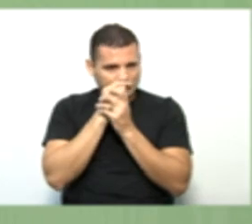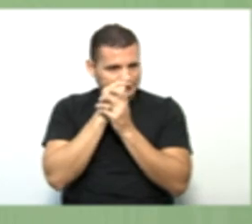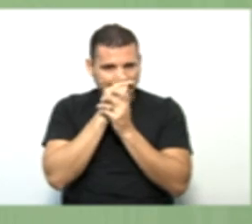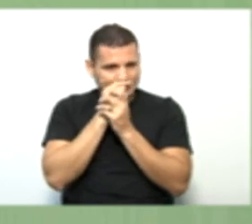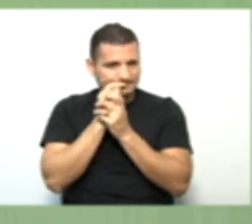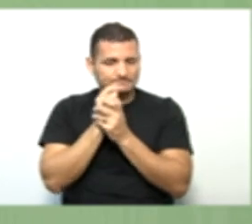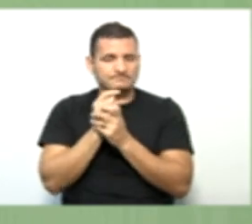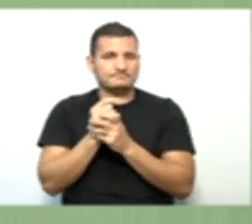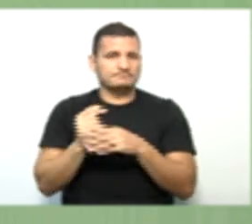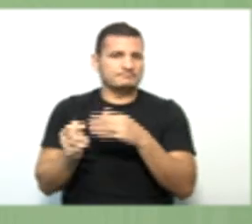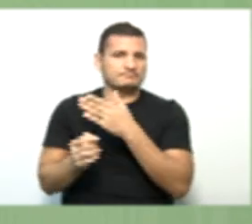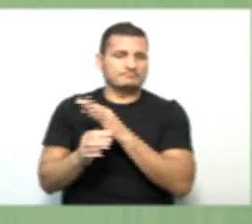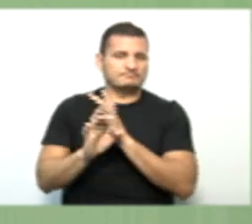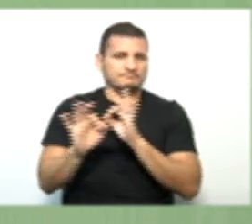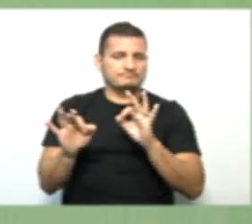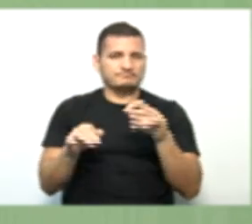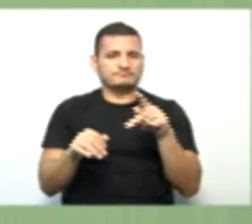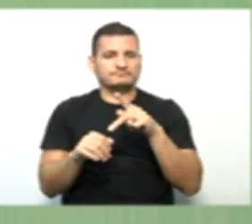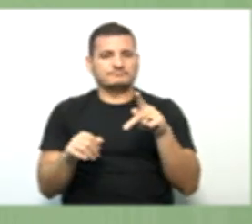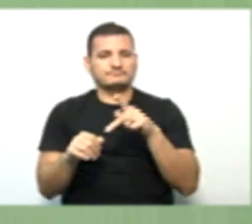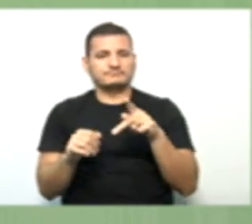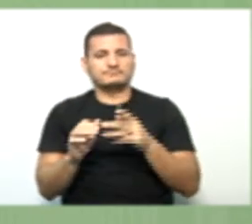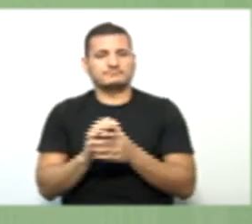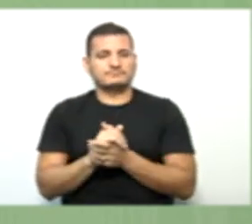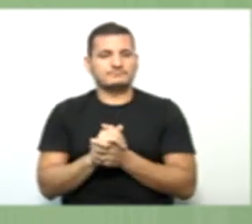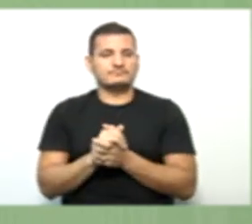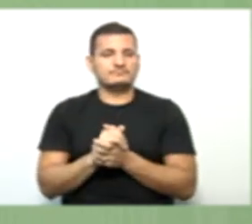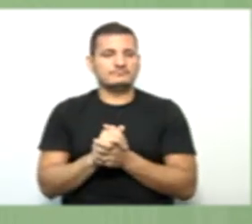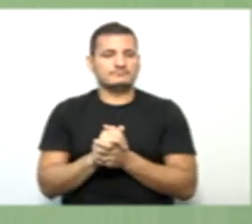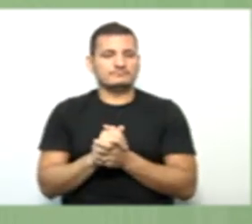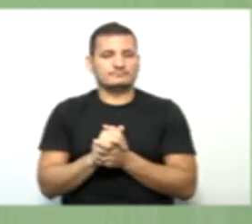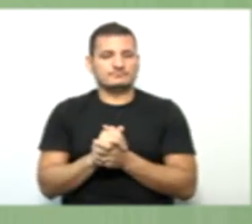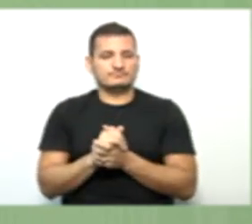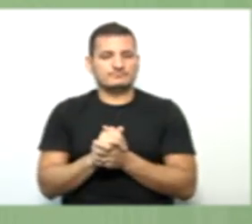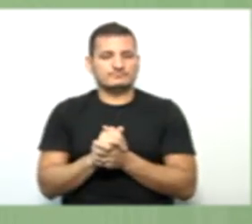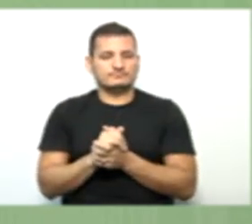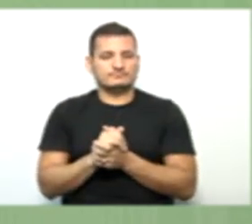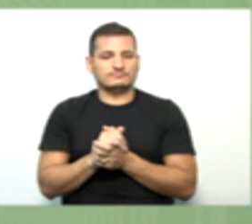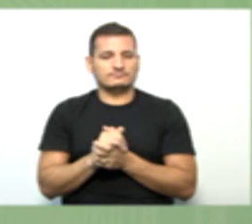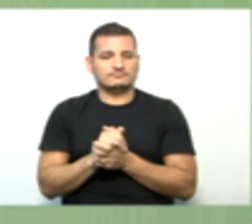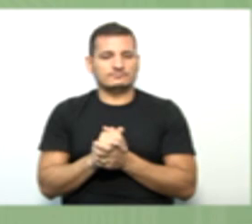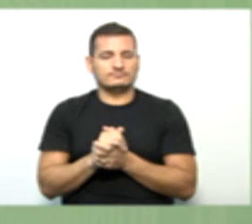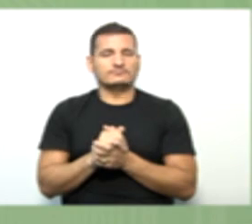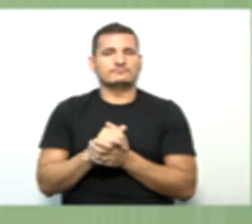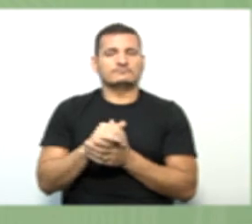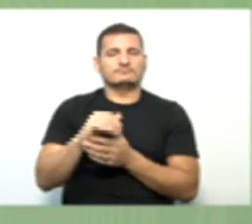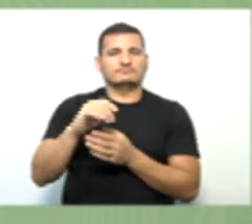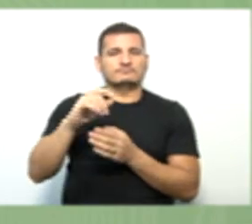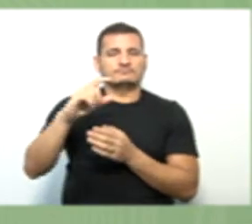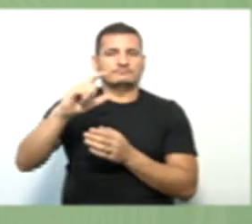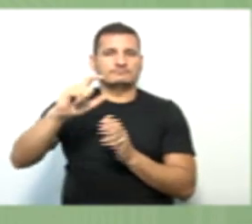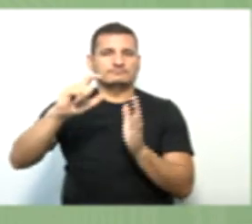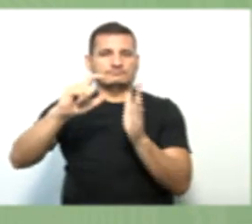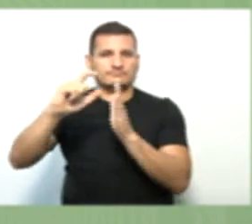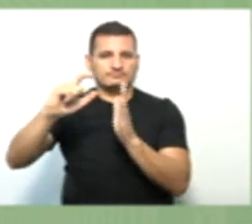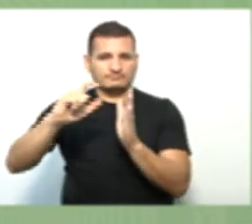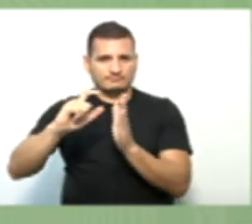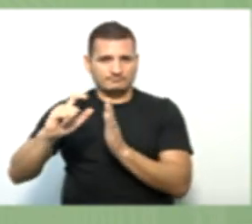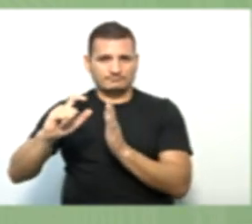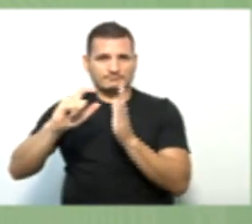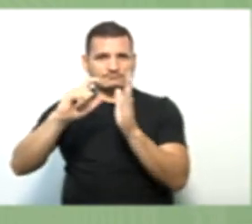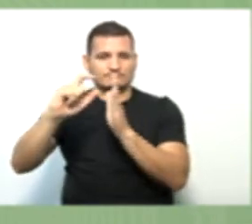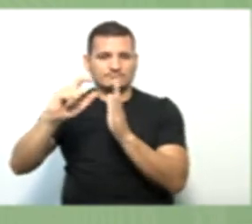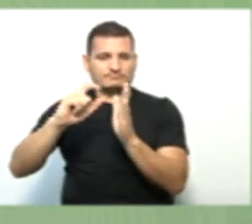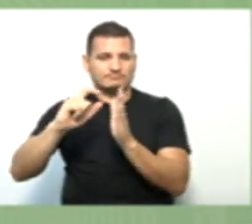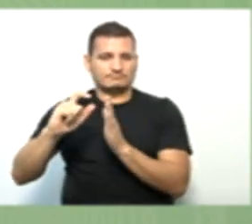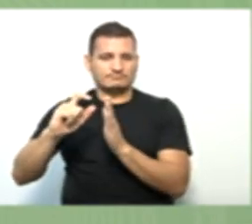professor Eduardo mencionou se refere a esse espaço aqui, ó. Então, esse espaço aqui, todos os comandos que estão